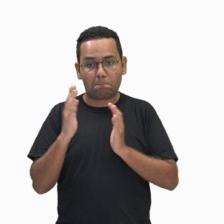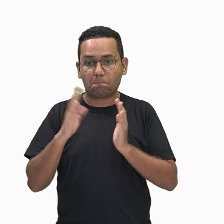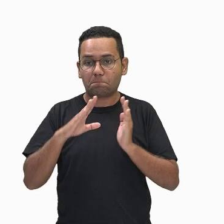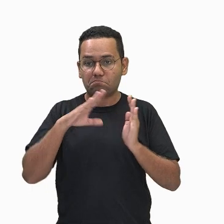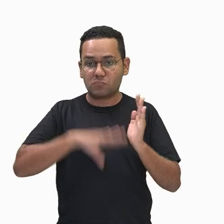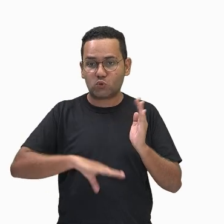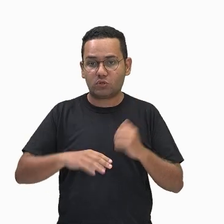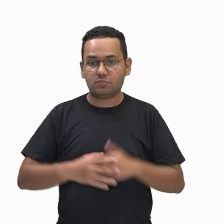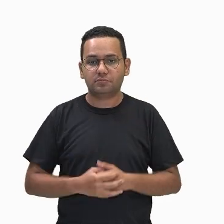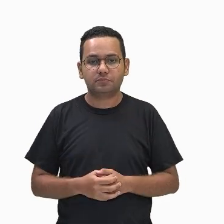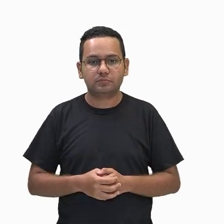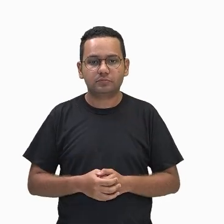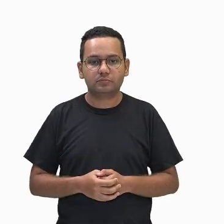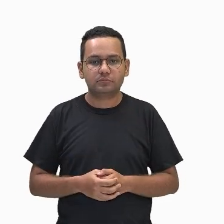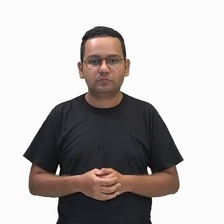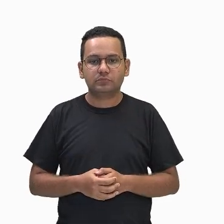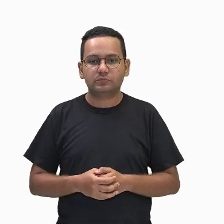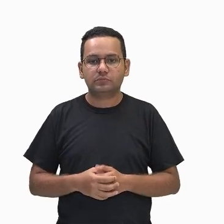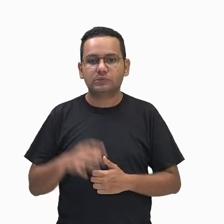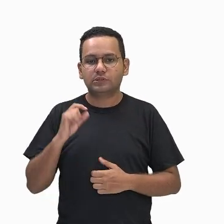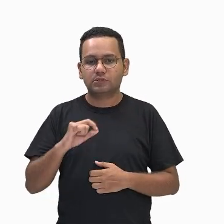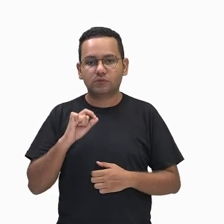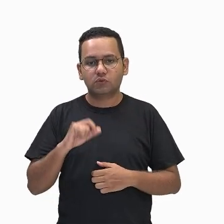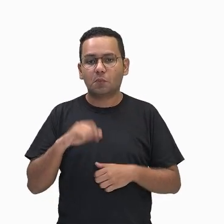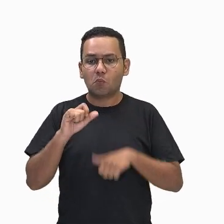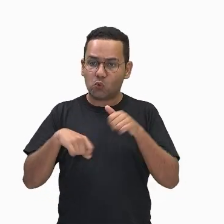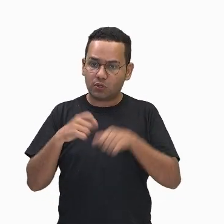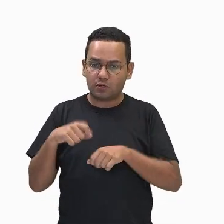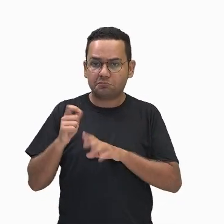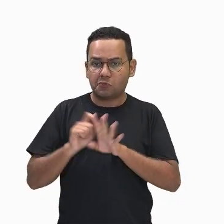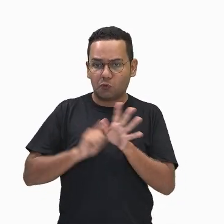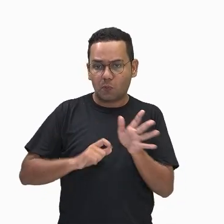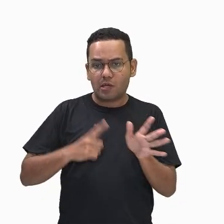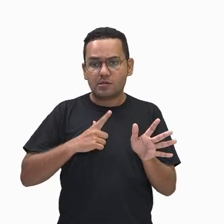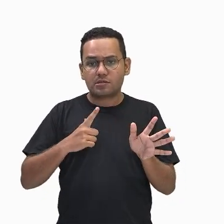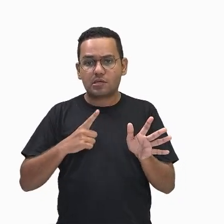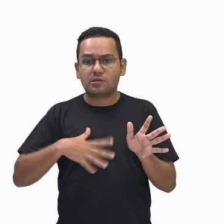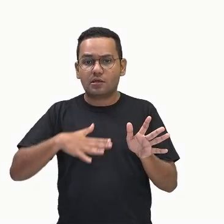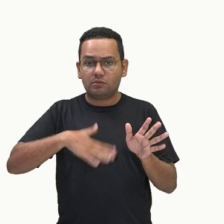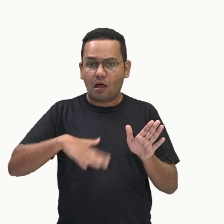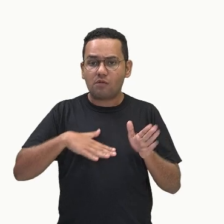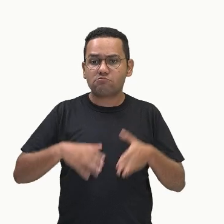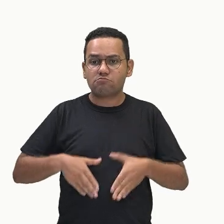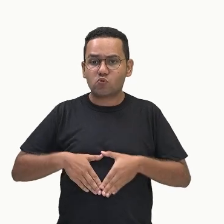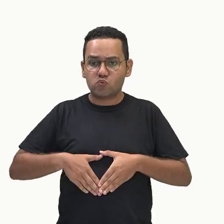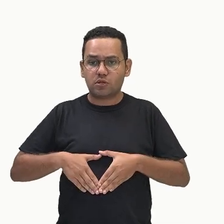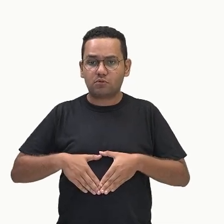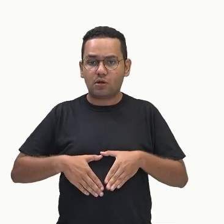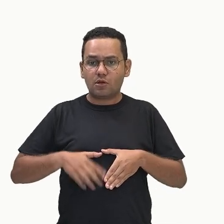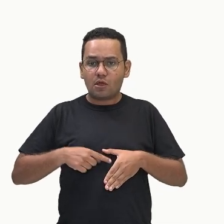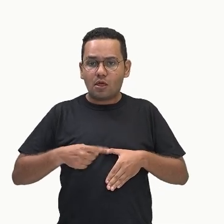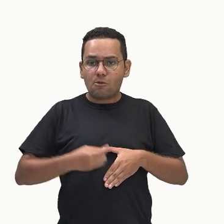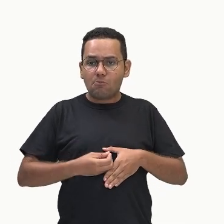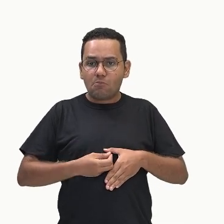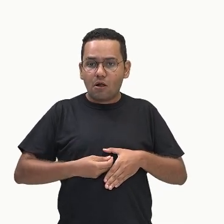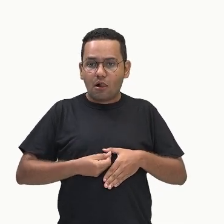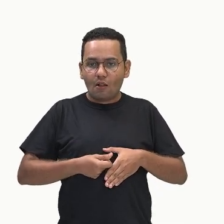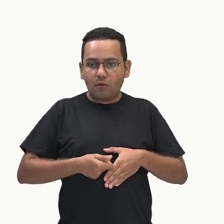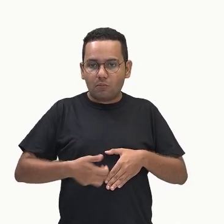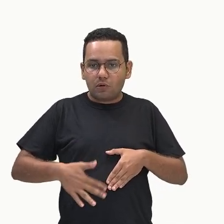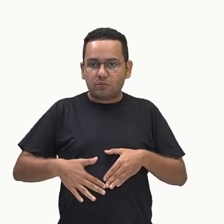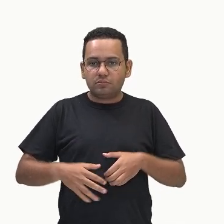diz respeito às mudanças mensais que ocorrem no útero. Então,